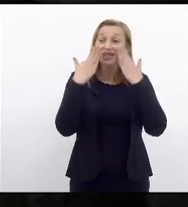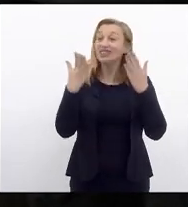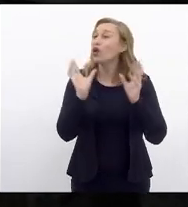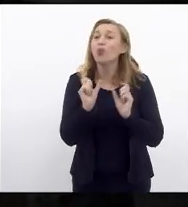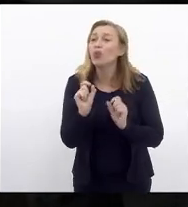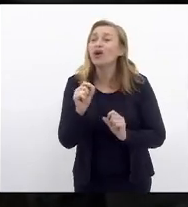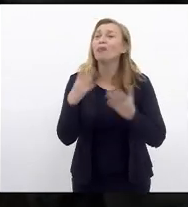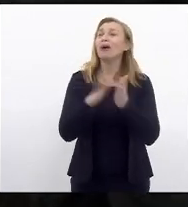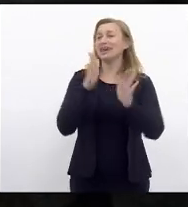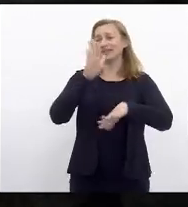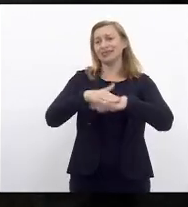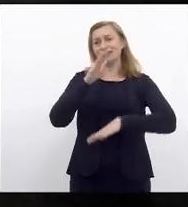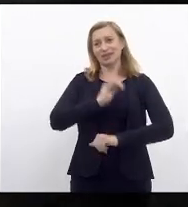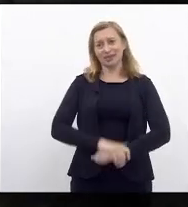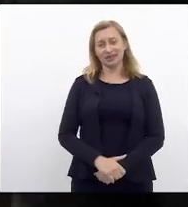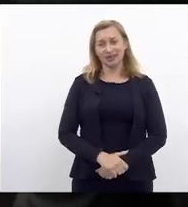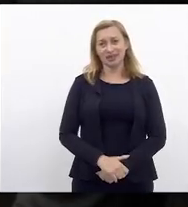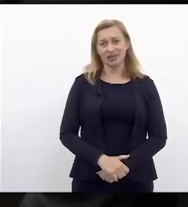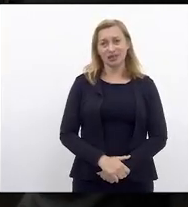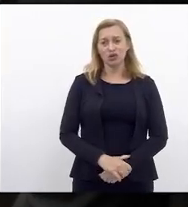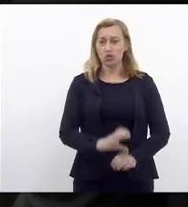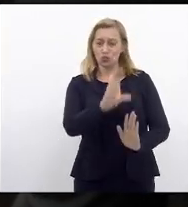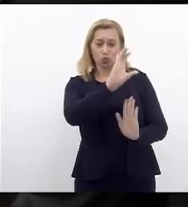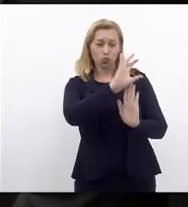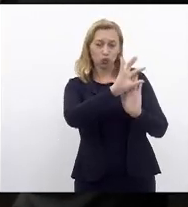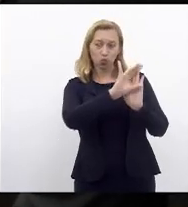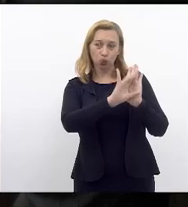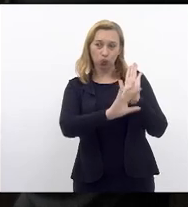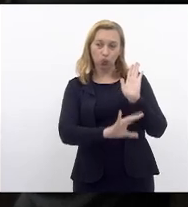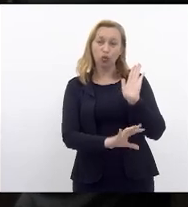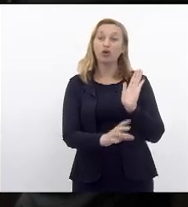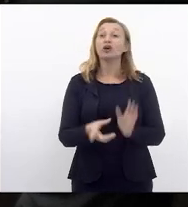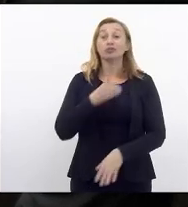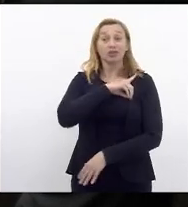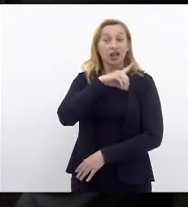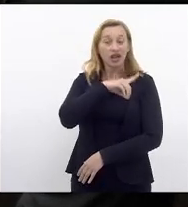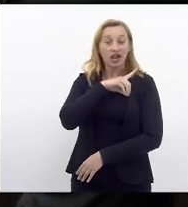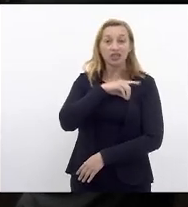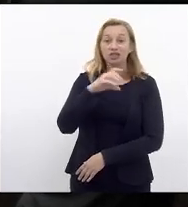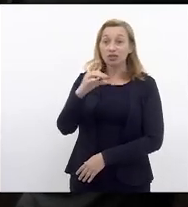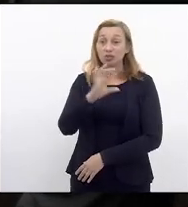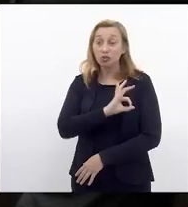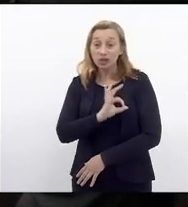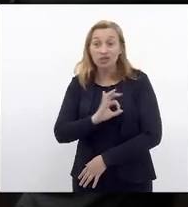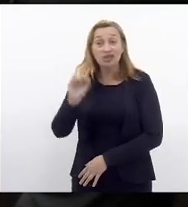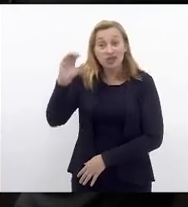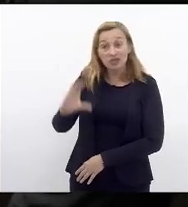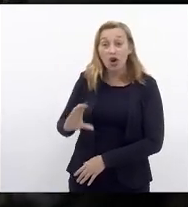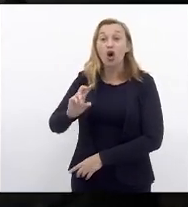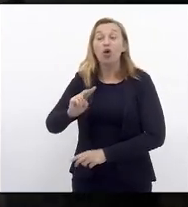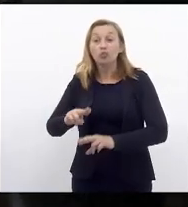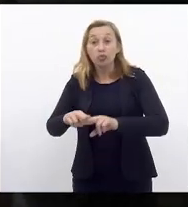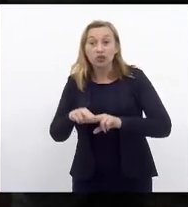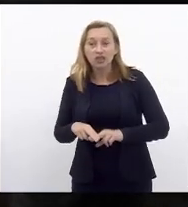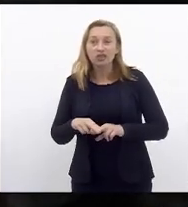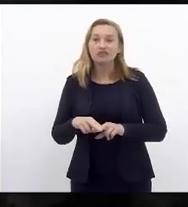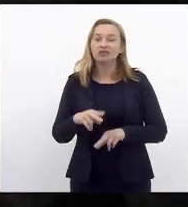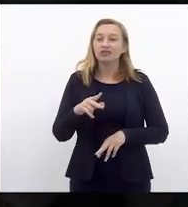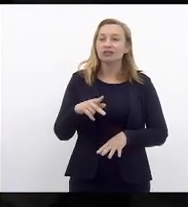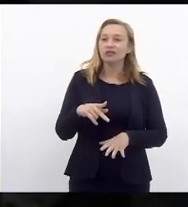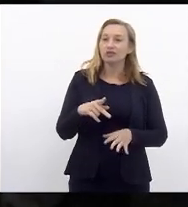quê? Um grande currículo como delegado de Polícia Civil. Por isso que nós fizemos a